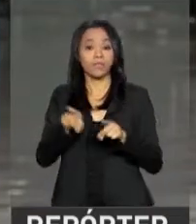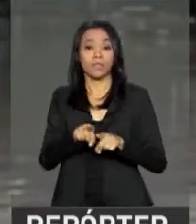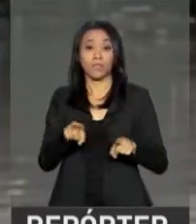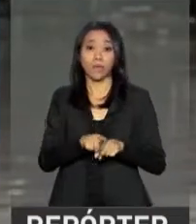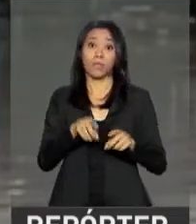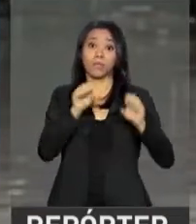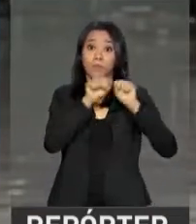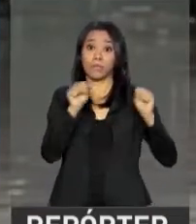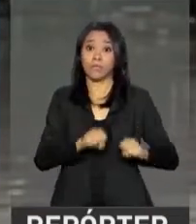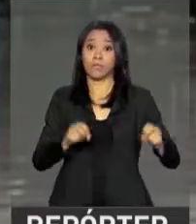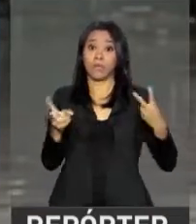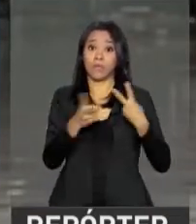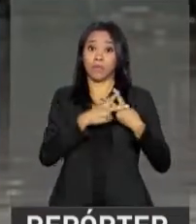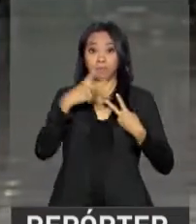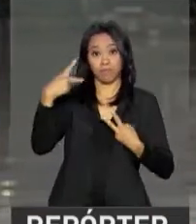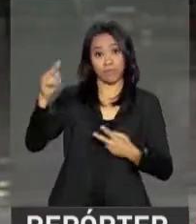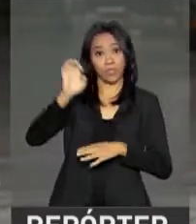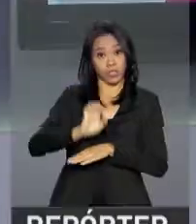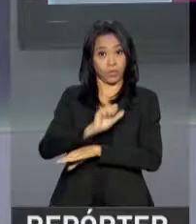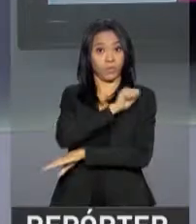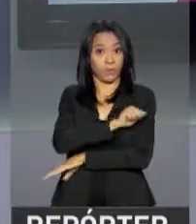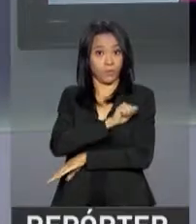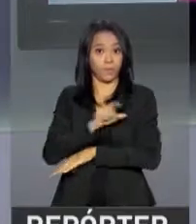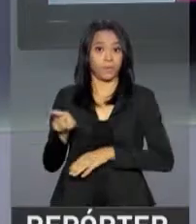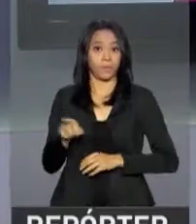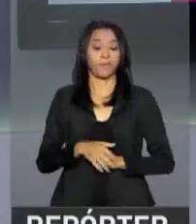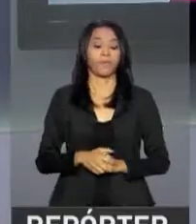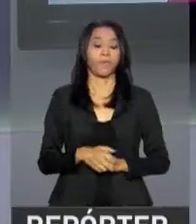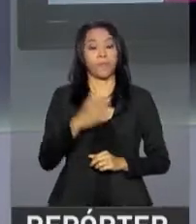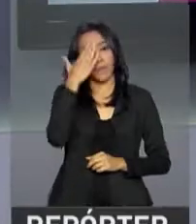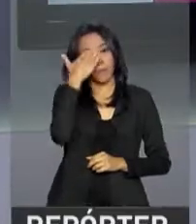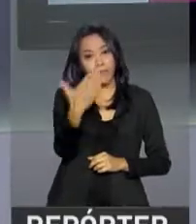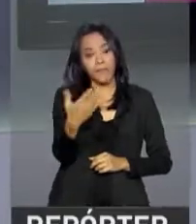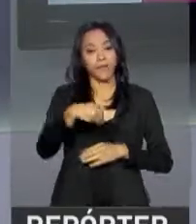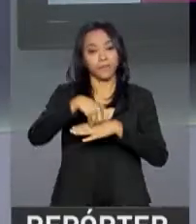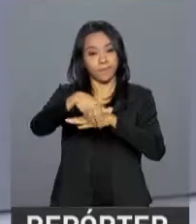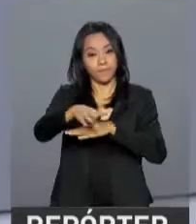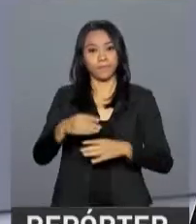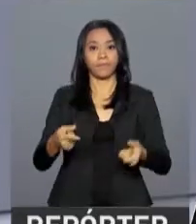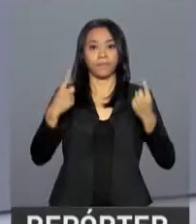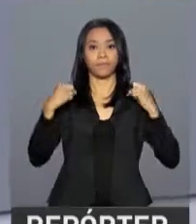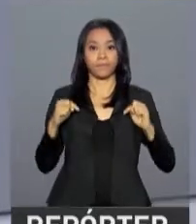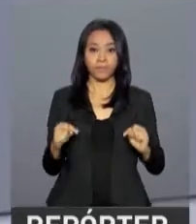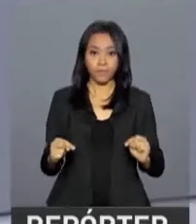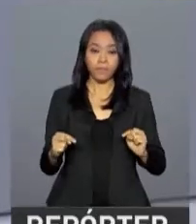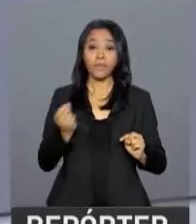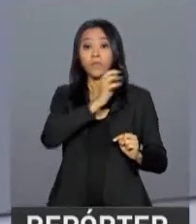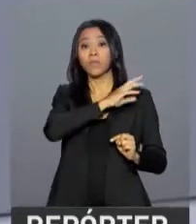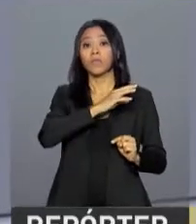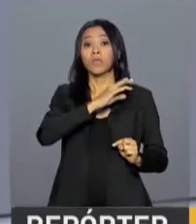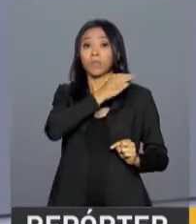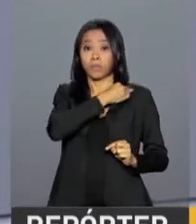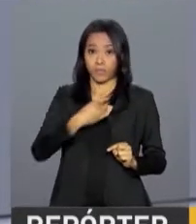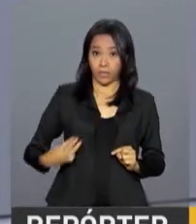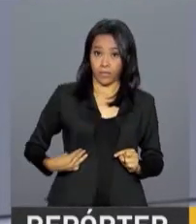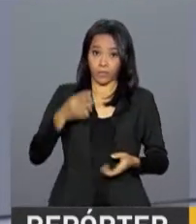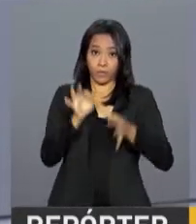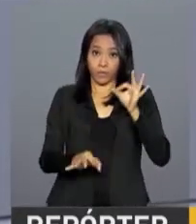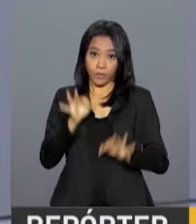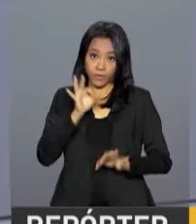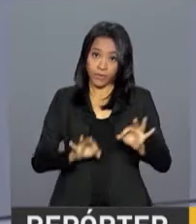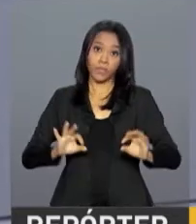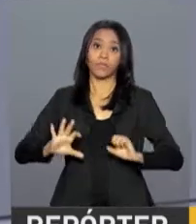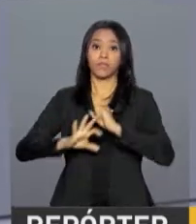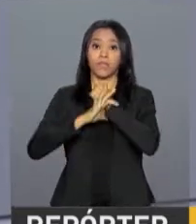carcerário o fluminense carol obrigada gabriela noronha pelas informações que o ministro da justiça e segurança